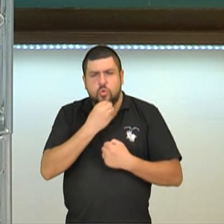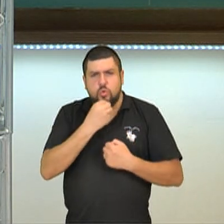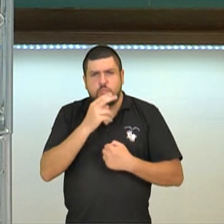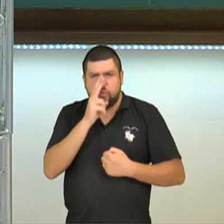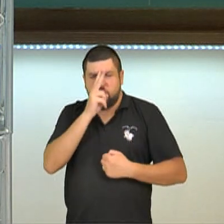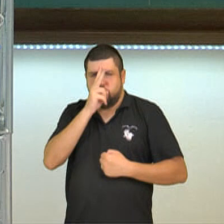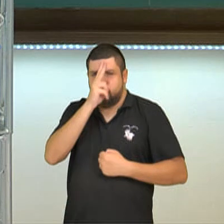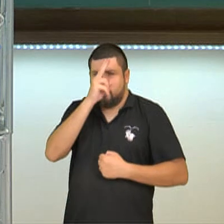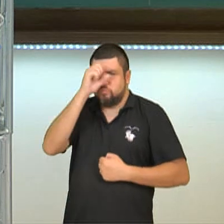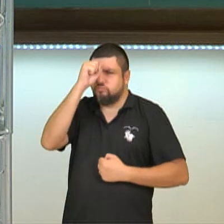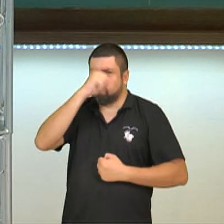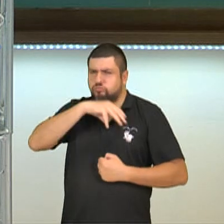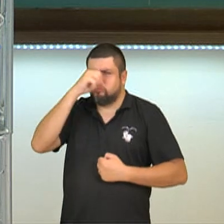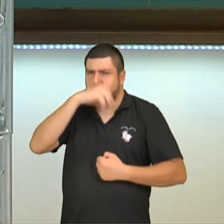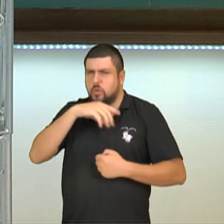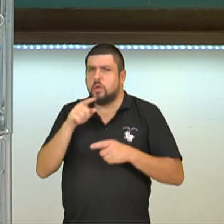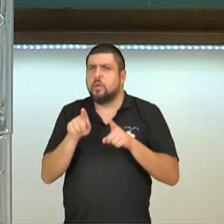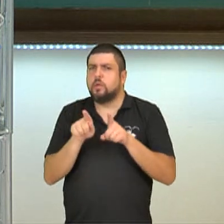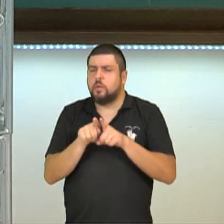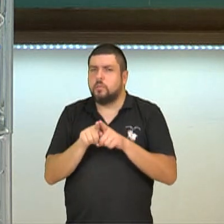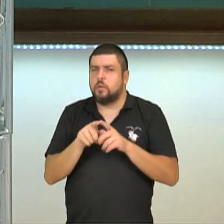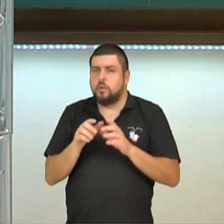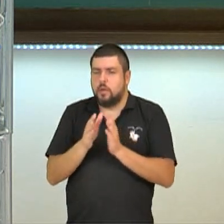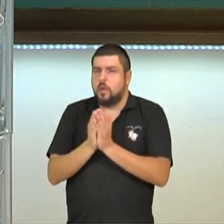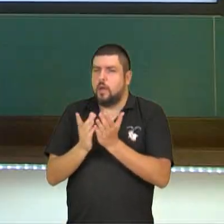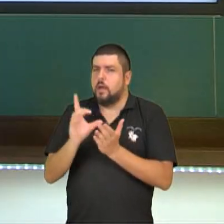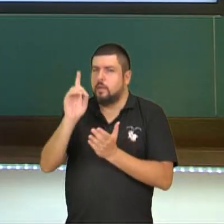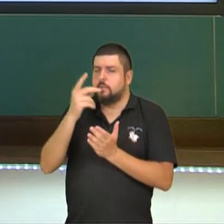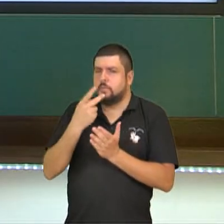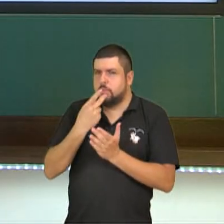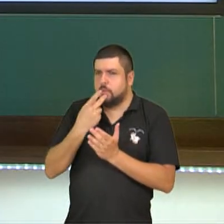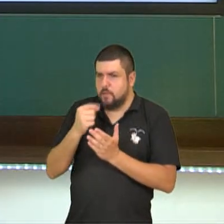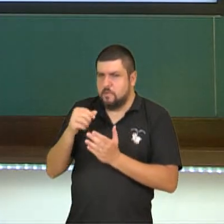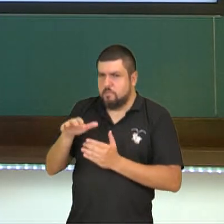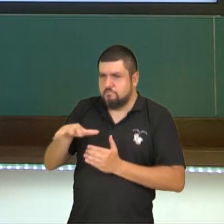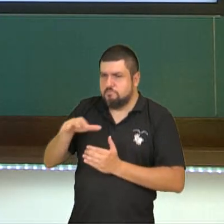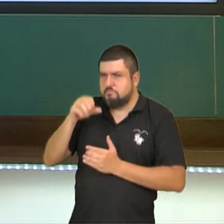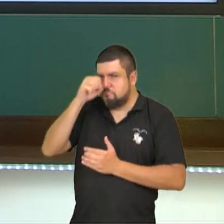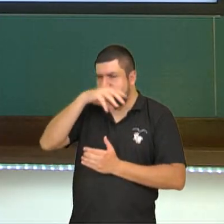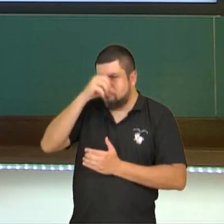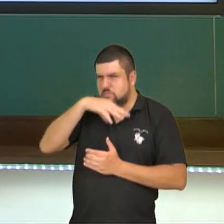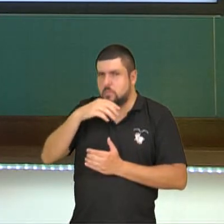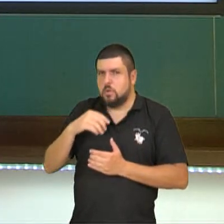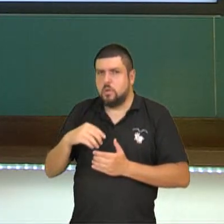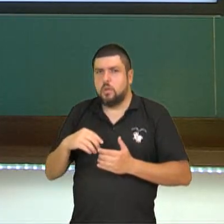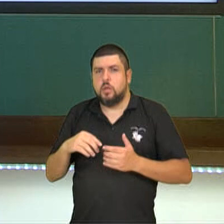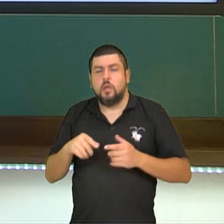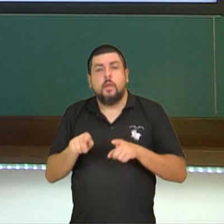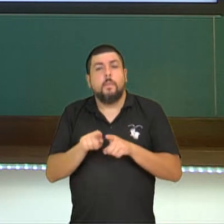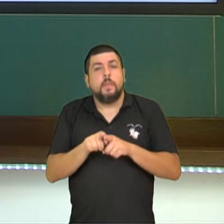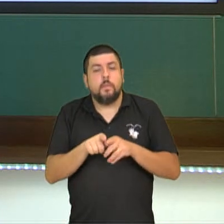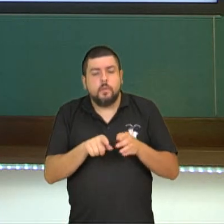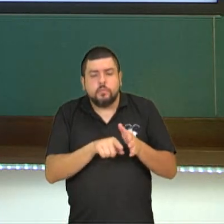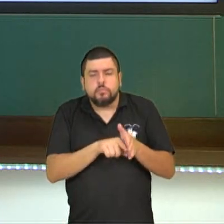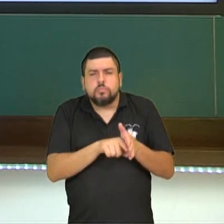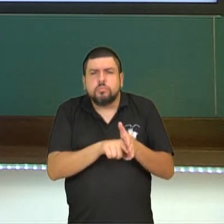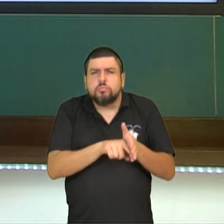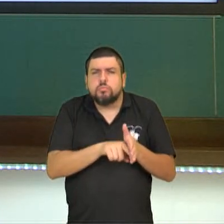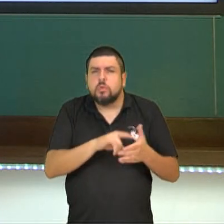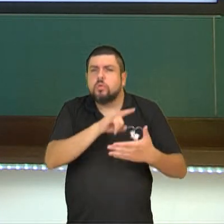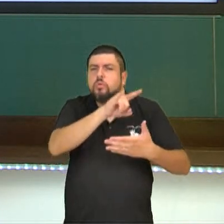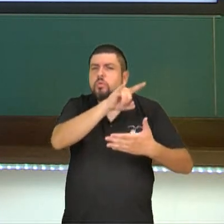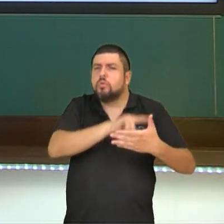muito agressivos, inclusive, em algumas passagens bíblicas, os guerreiros núbios, como também algumas fontes escritas da época falam sobre